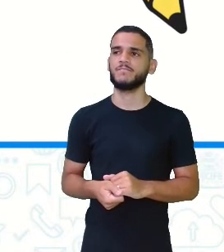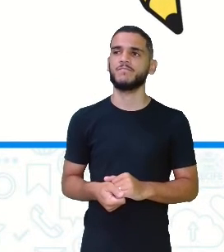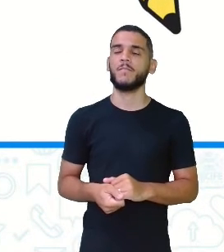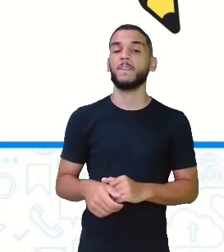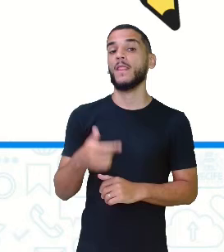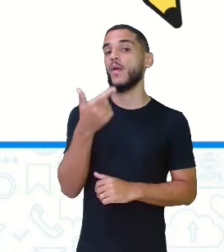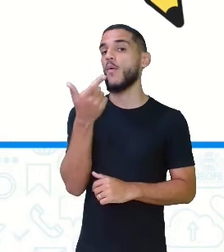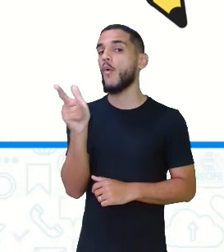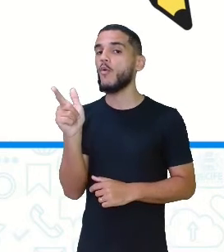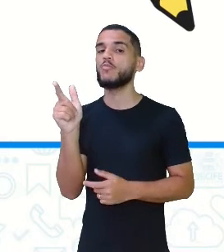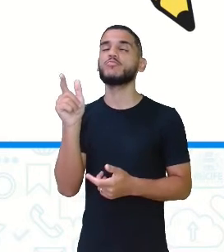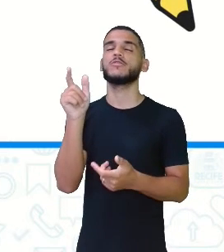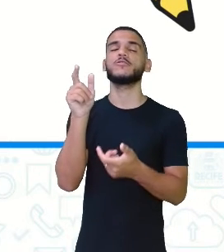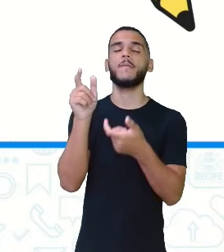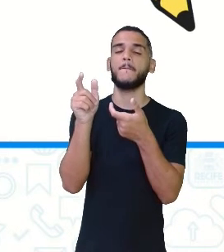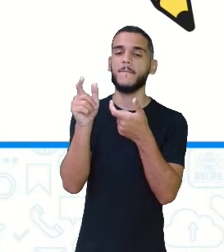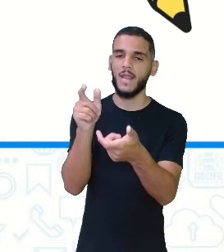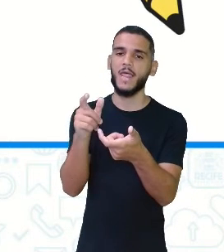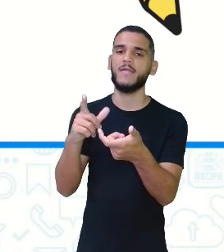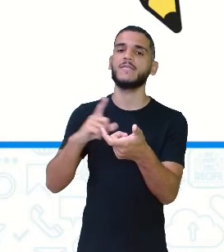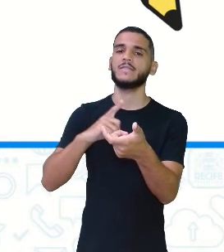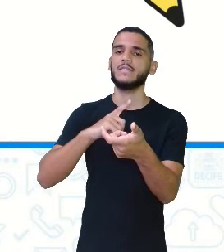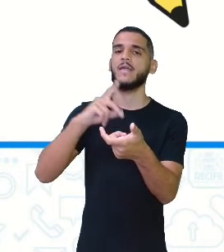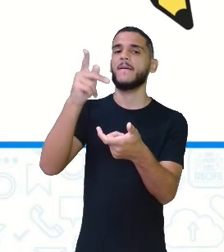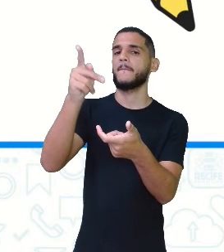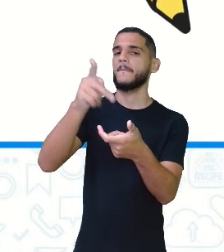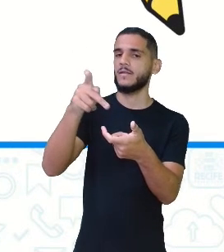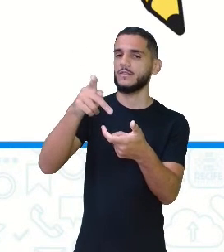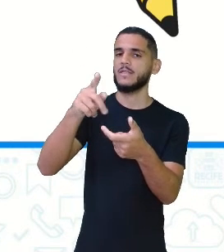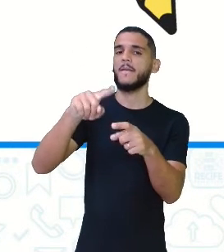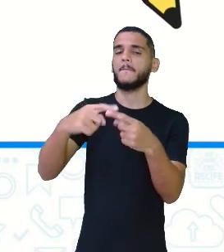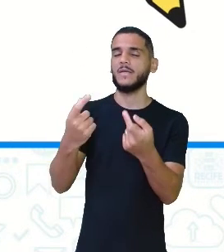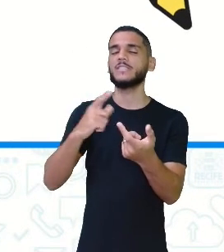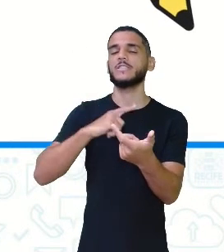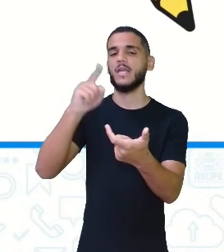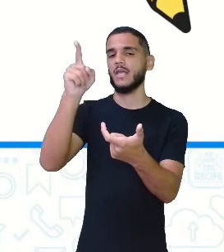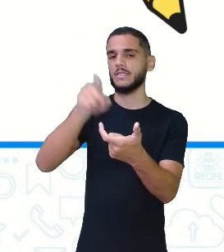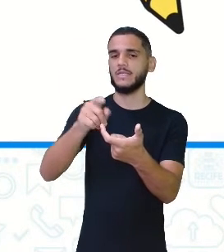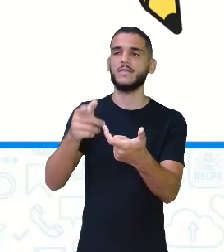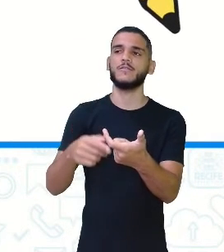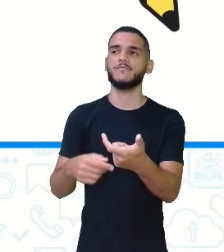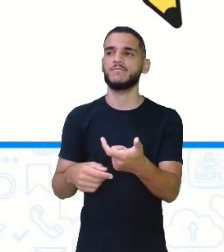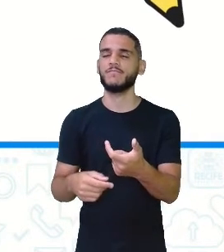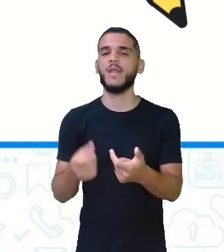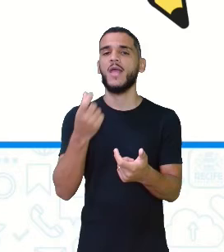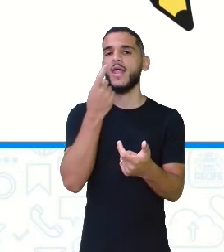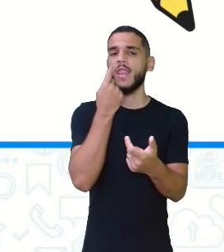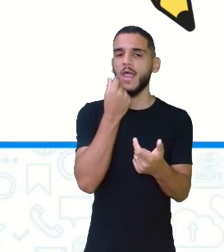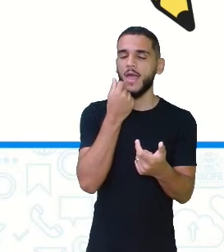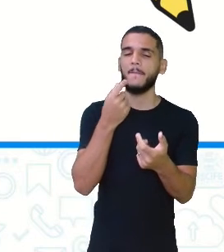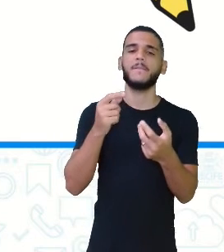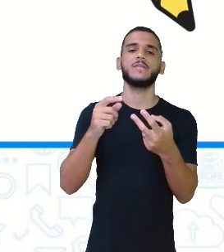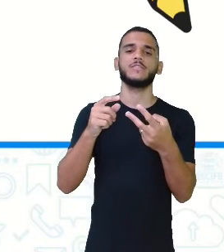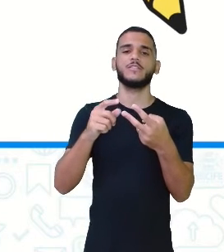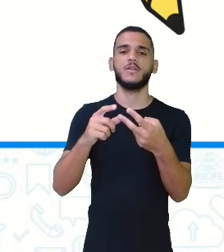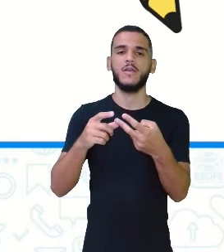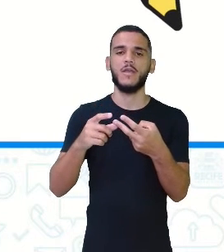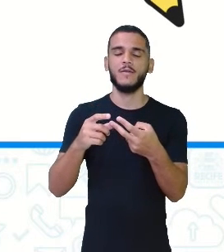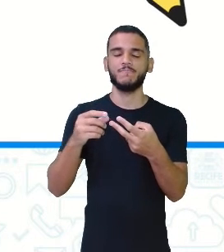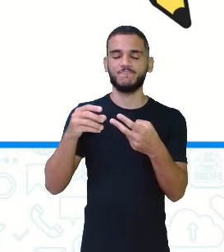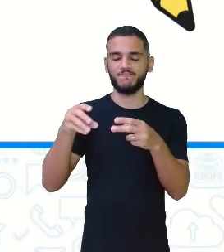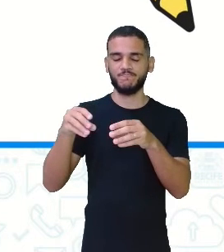eu já tenho paroxítonas com acento. Lápis, açúcar e automóvel. Mesmo